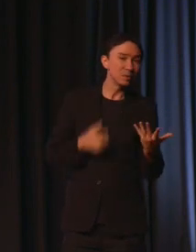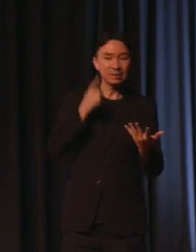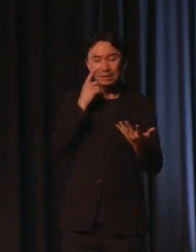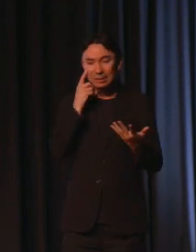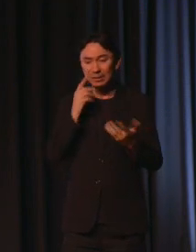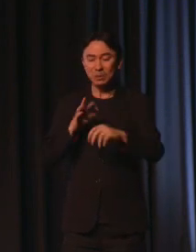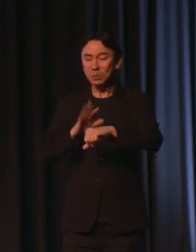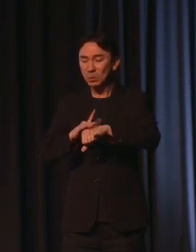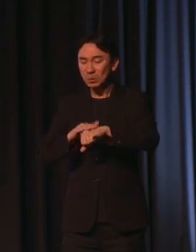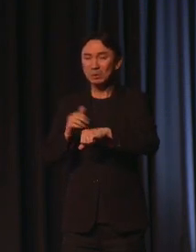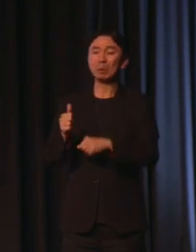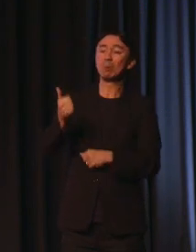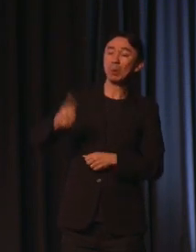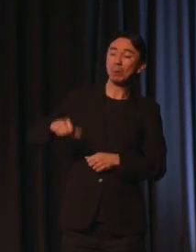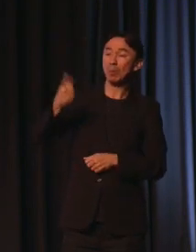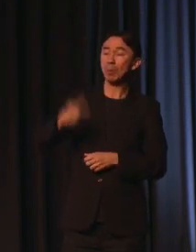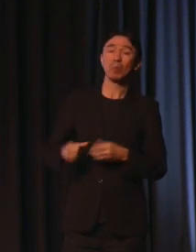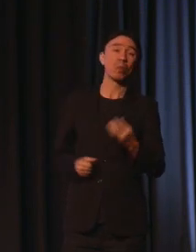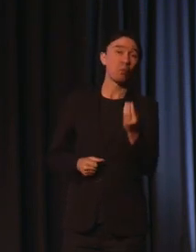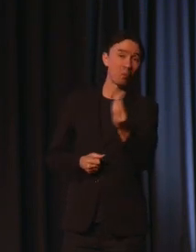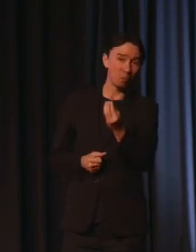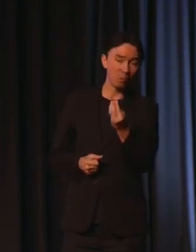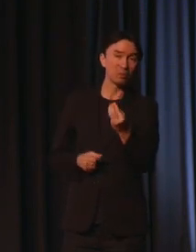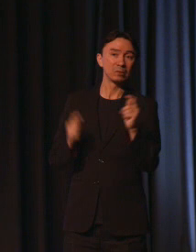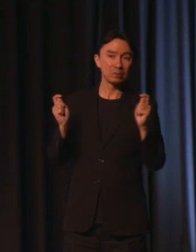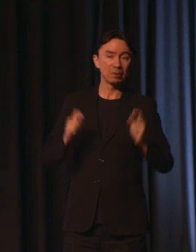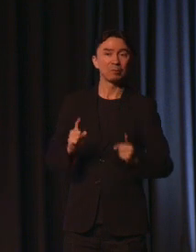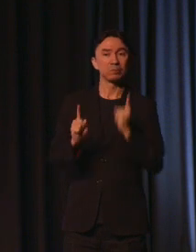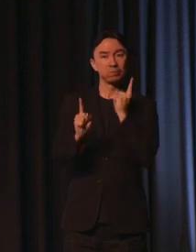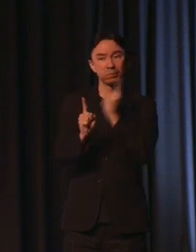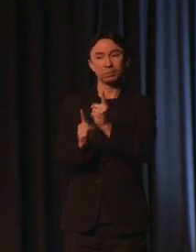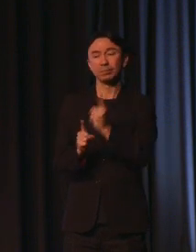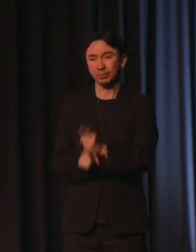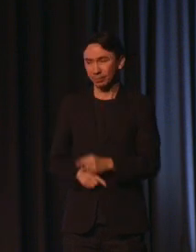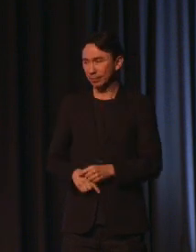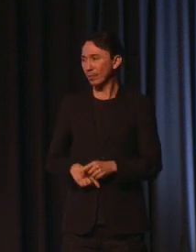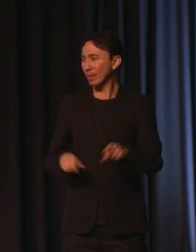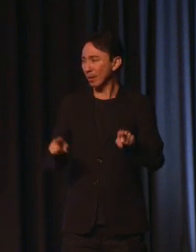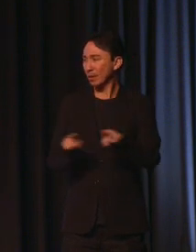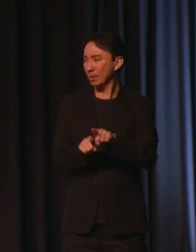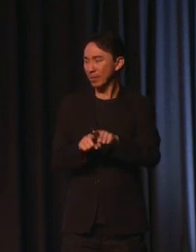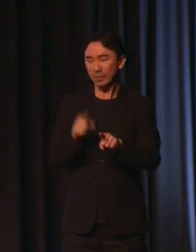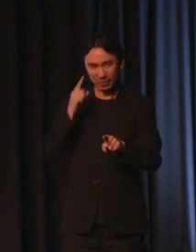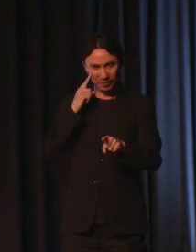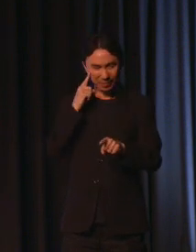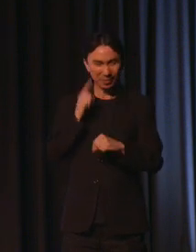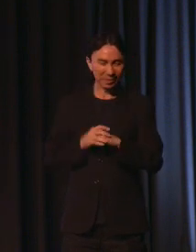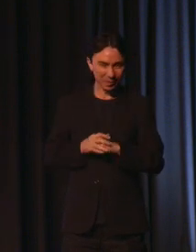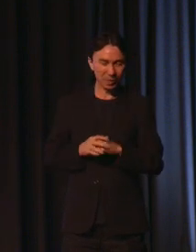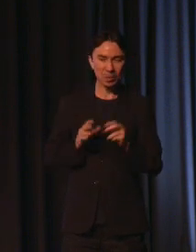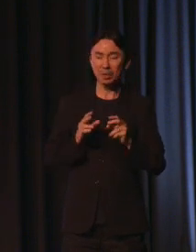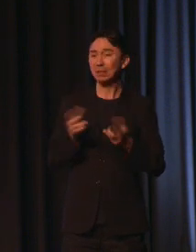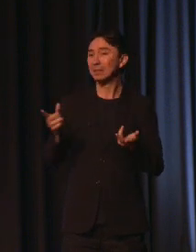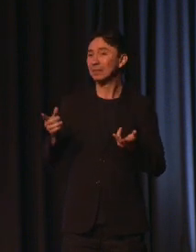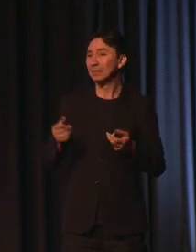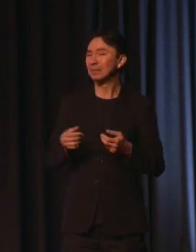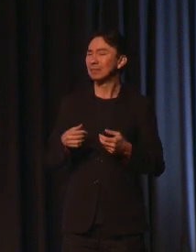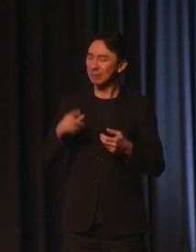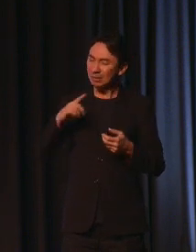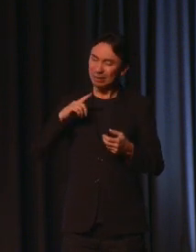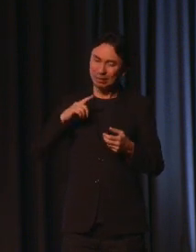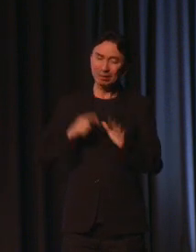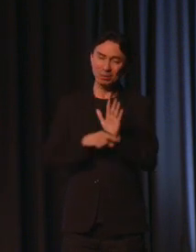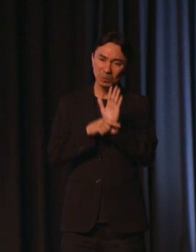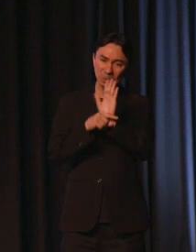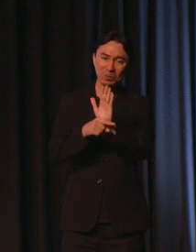as complicações, tudo isso. O Acórdão 2236 ainda, a gente, como eu falei, ele trouxe diversos